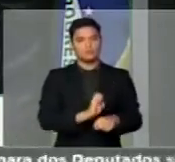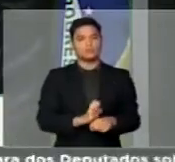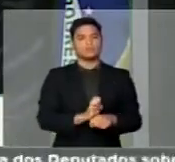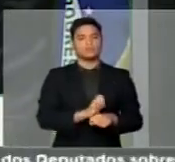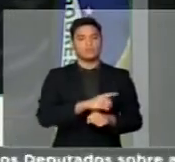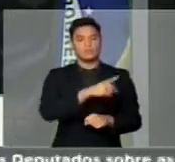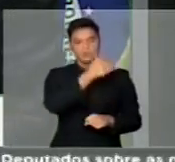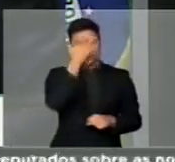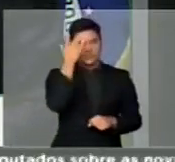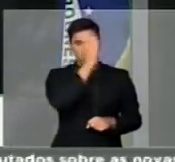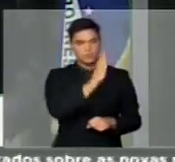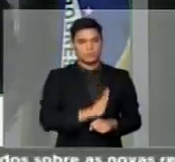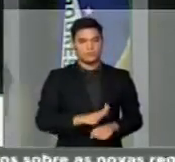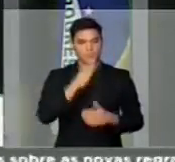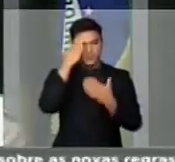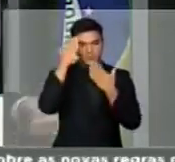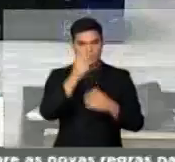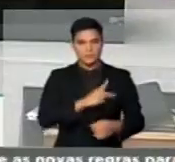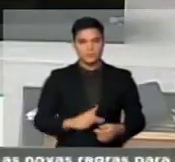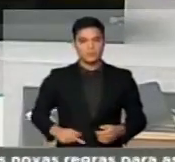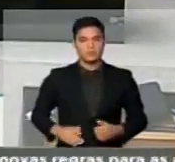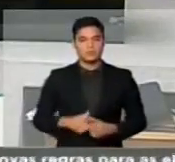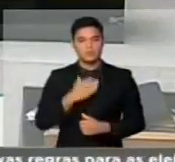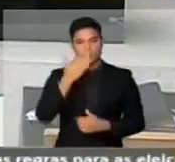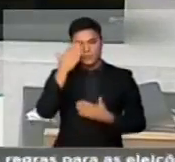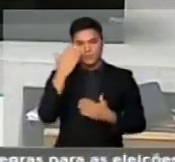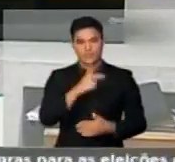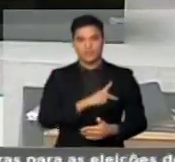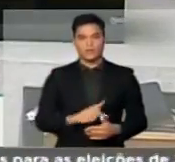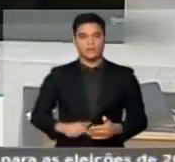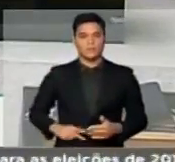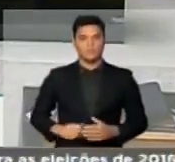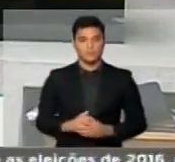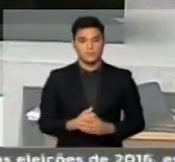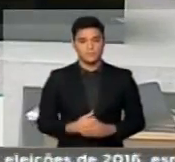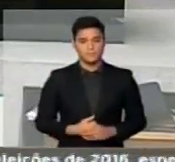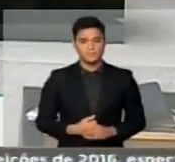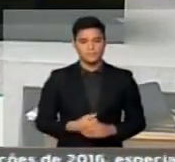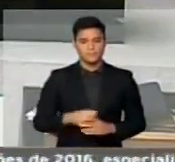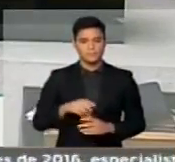a todos os brasileiros. Muito obrigado, senhor presidente. Muito obrigado, deputado Alexandre Baldi, do PSDB de Goiás.